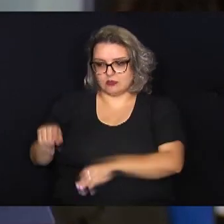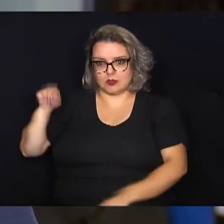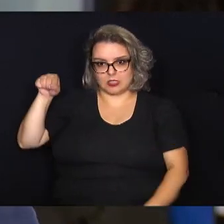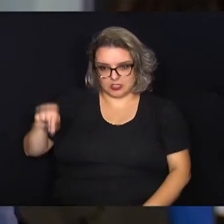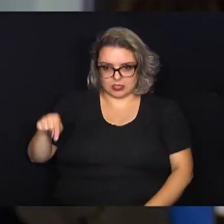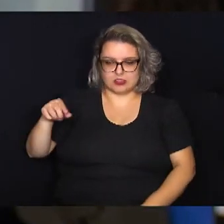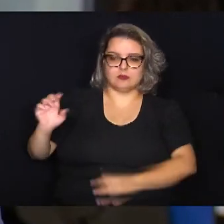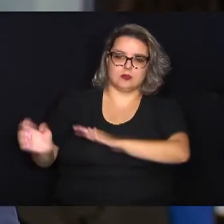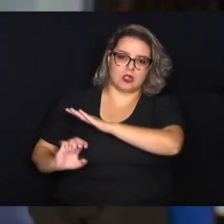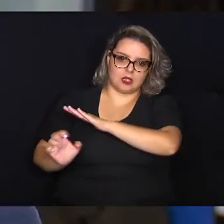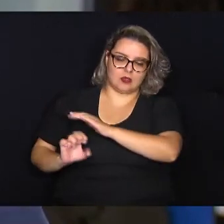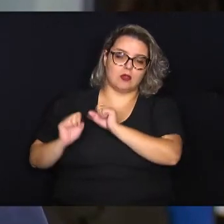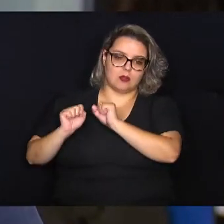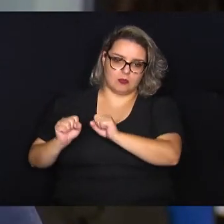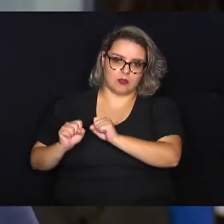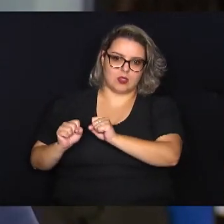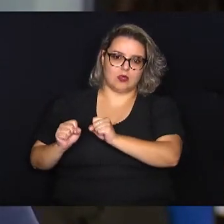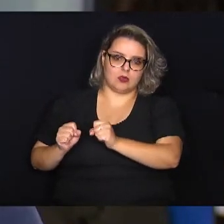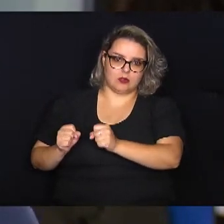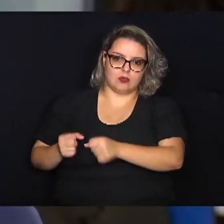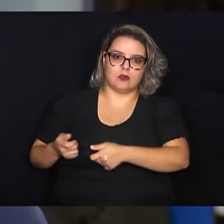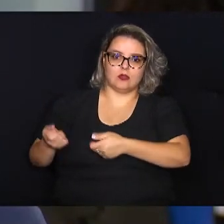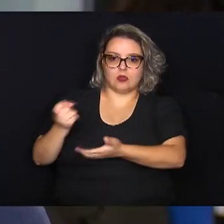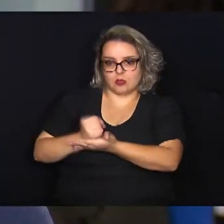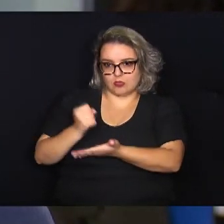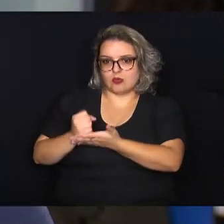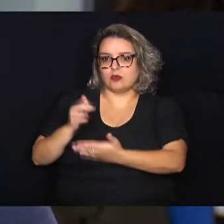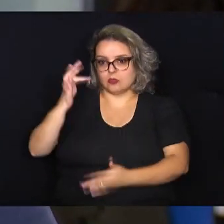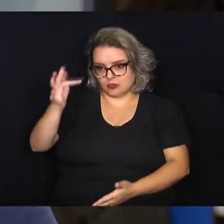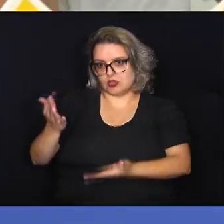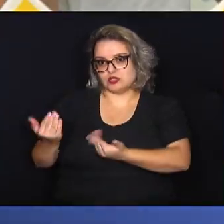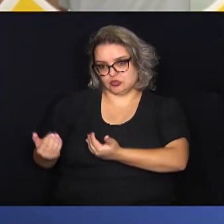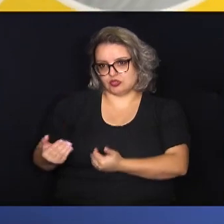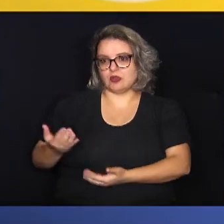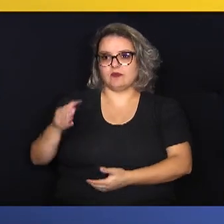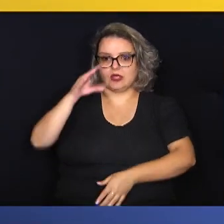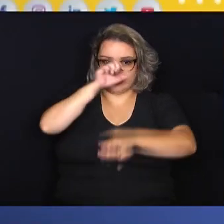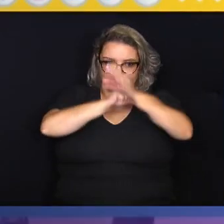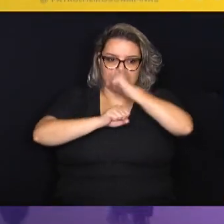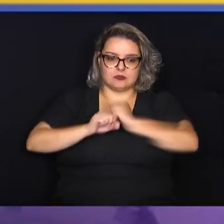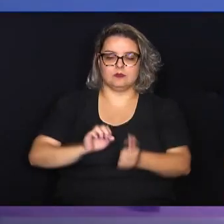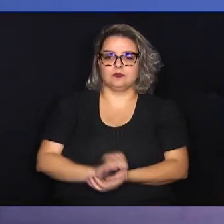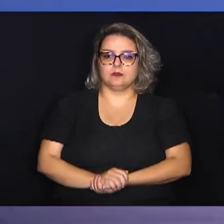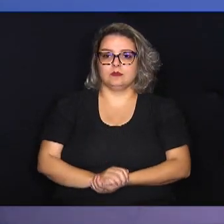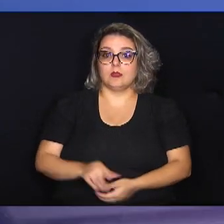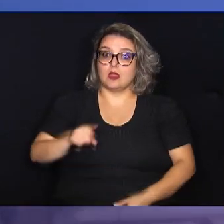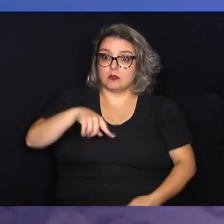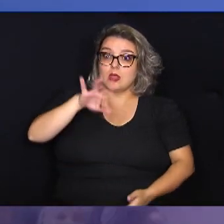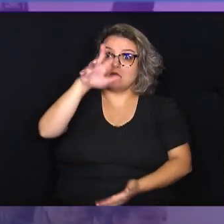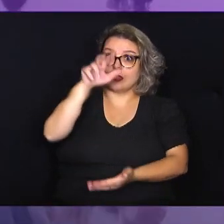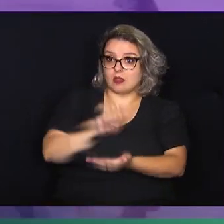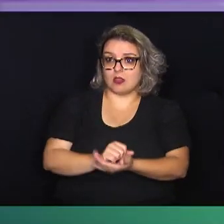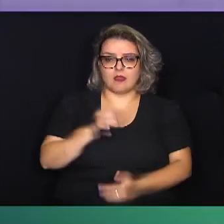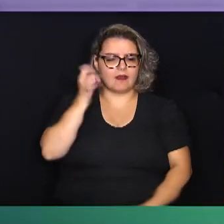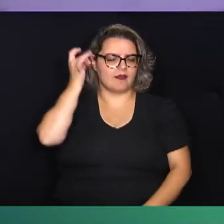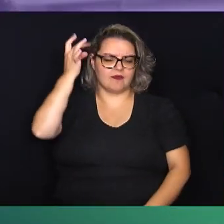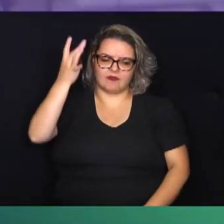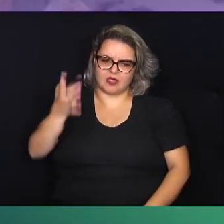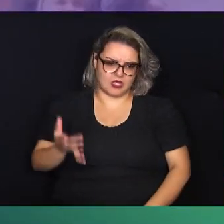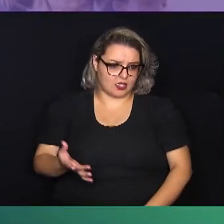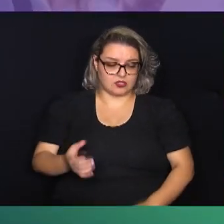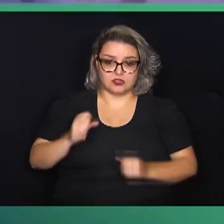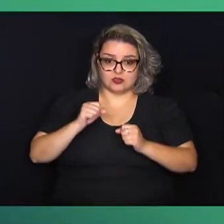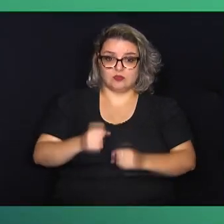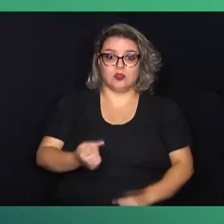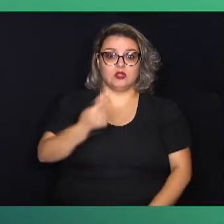empresa para que elas possam estar contratando o futuro jovem aprendiz. Para ele se inscrever é muito fácil, ele pode